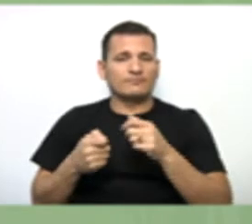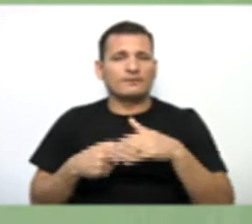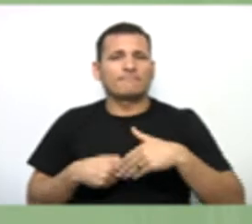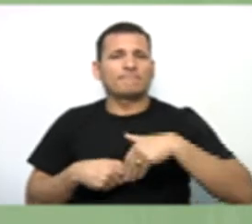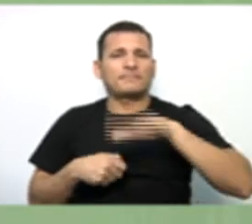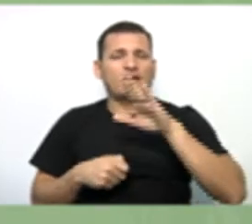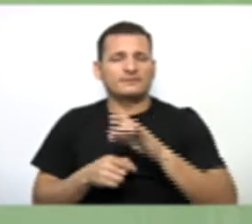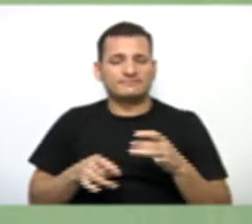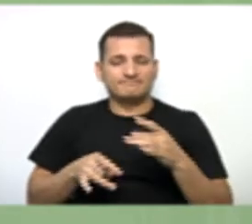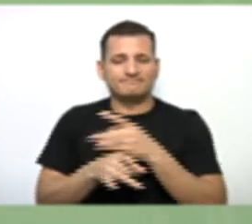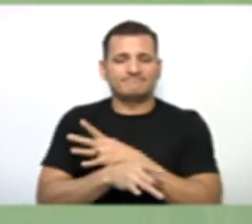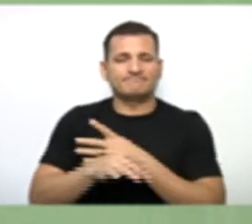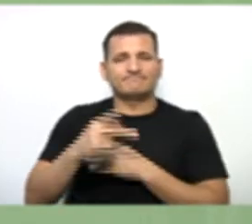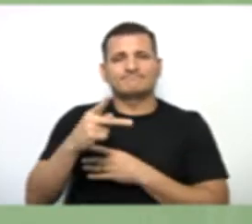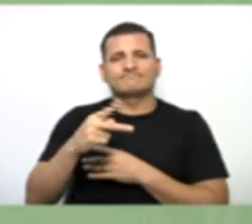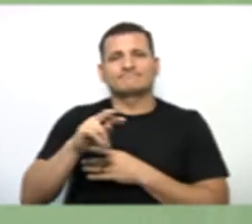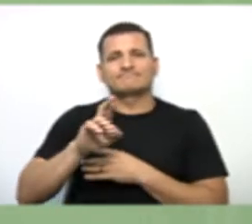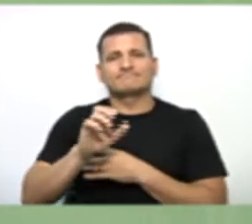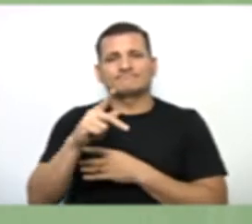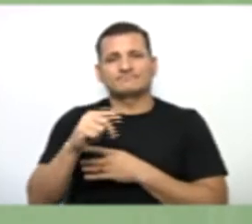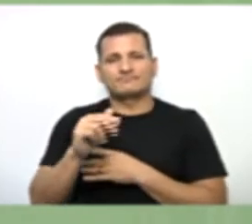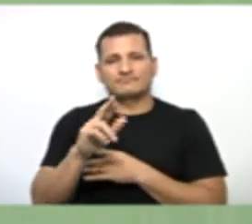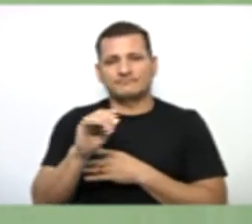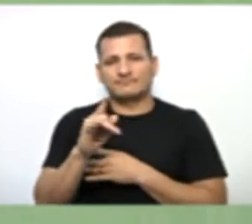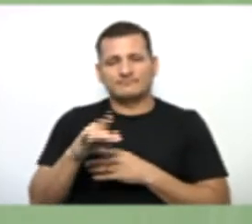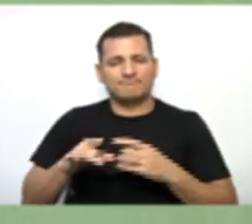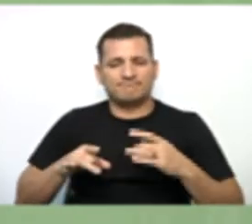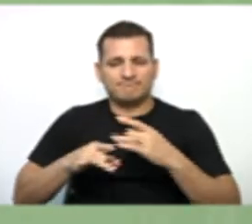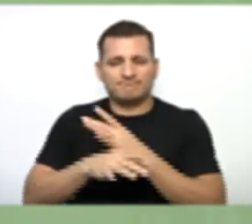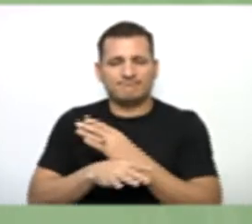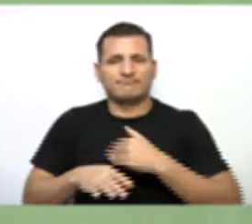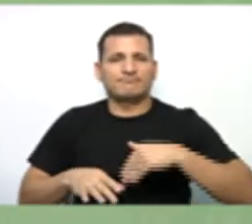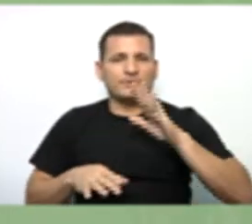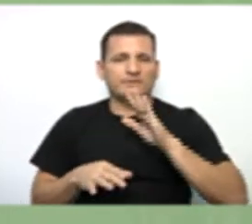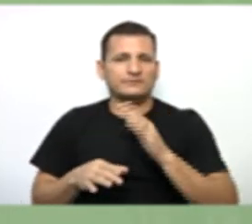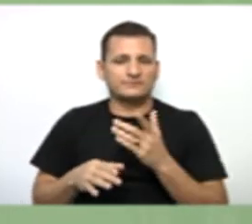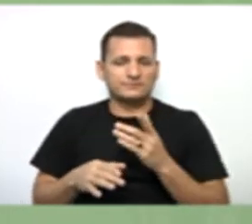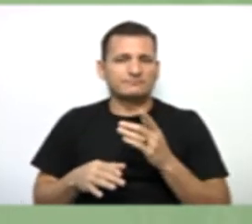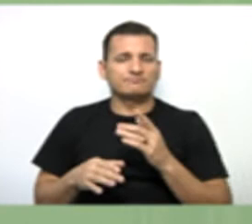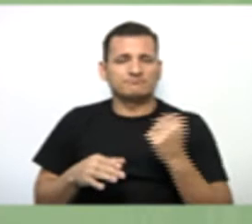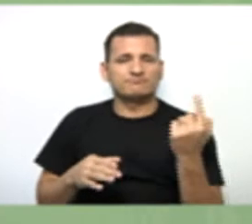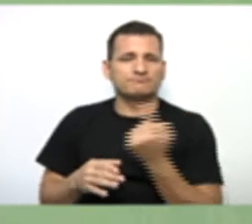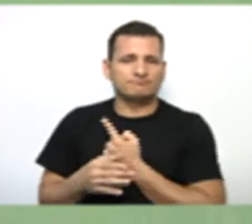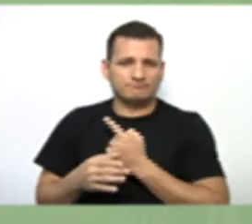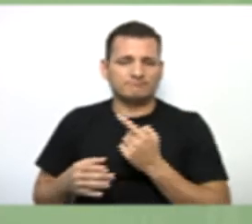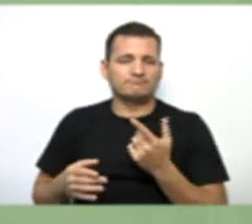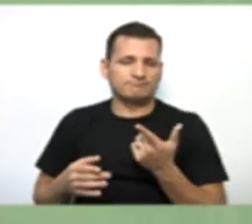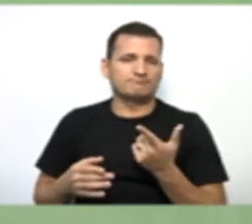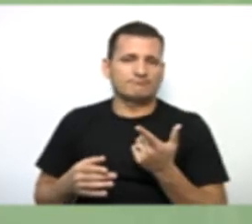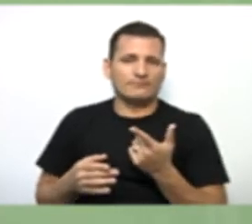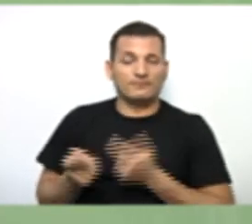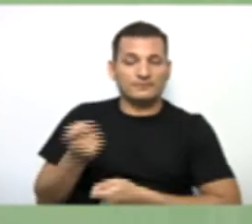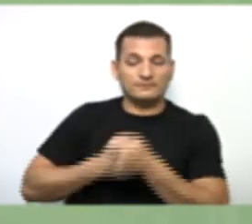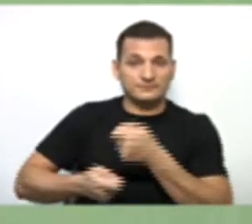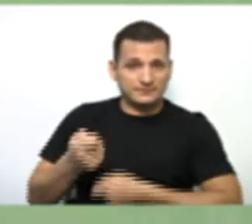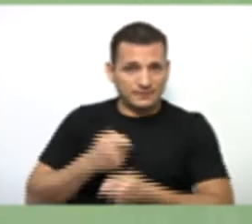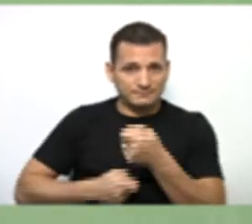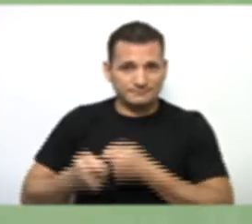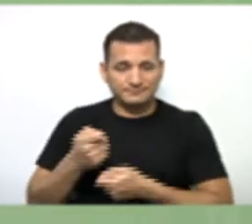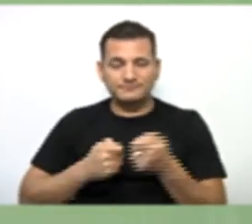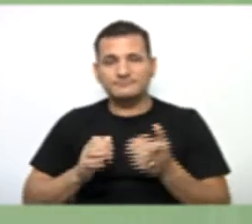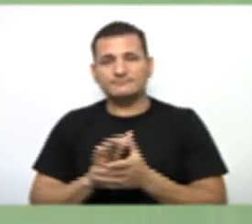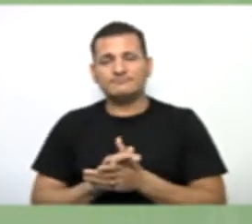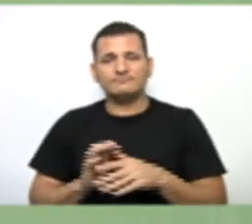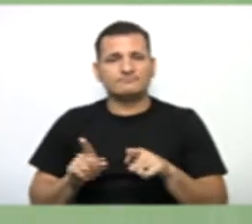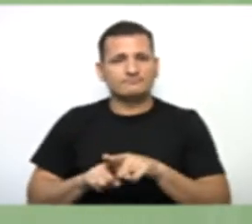mais preparados, olha só, hein, mais preparados estaremos para negociar. Logo,